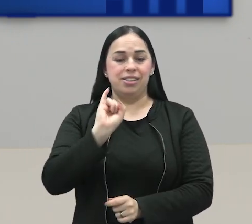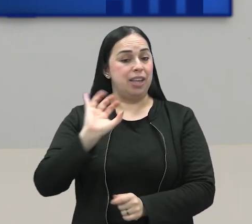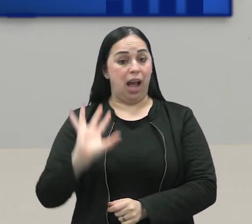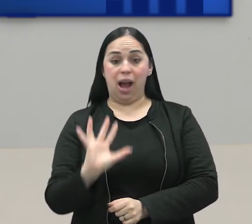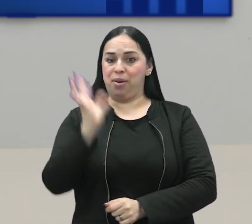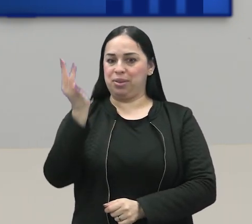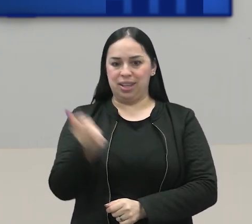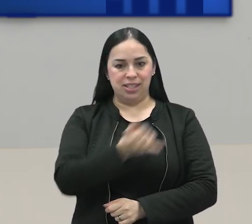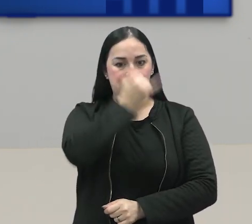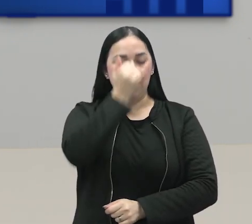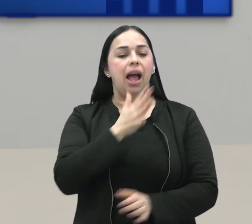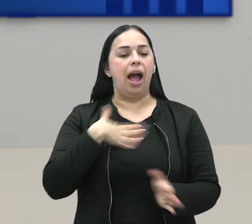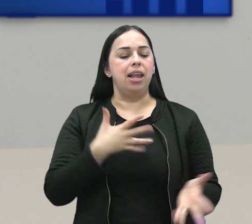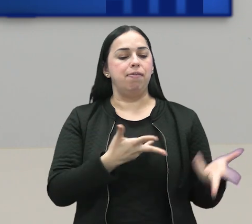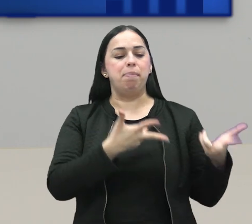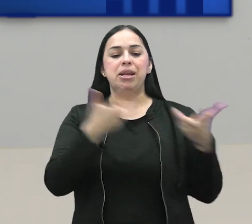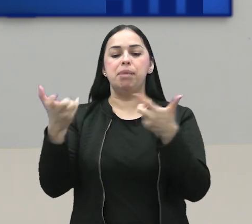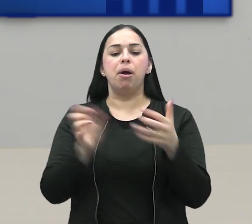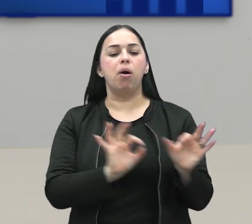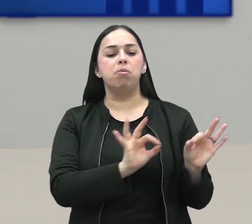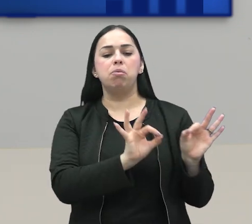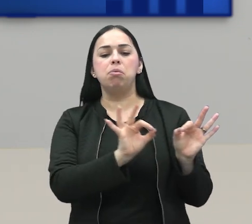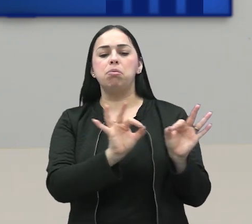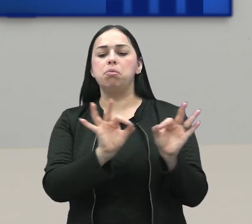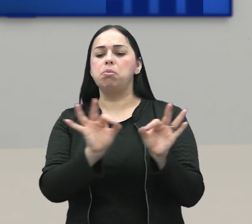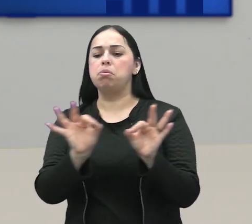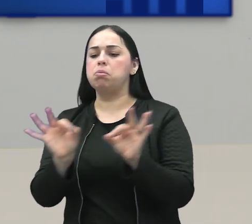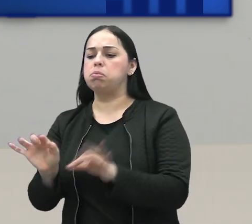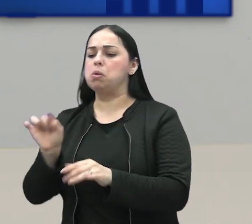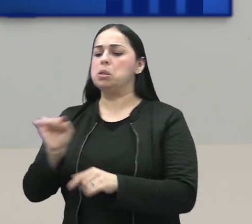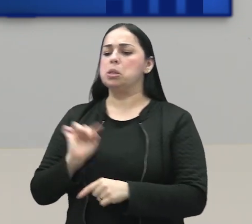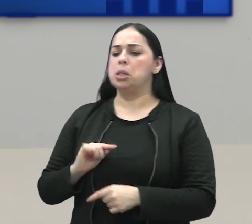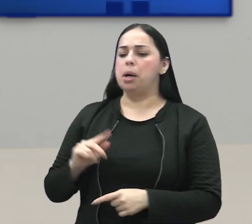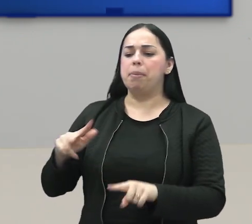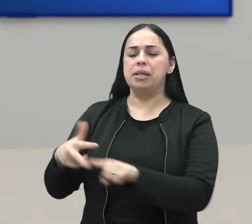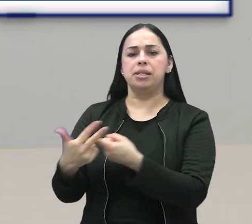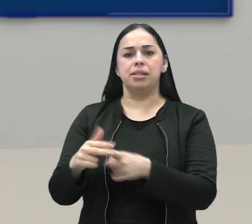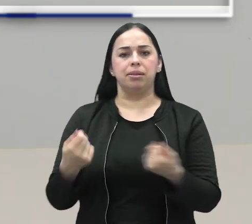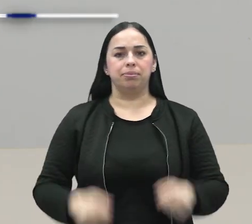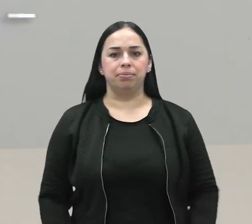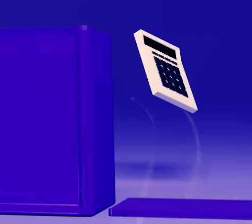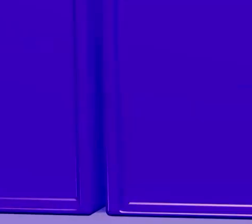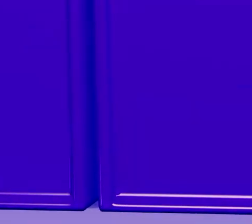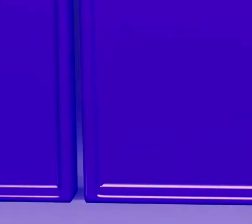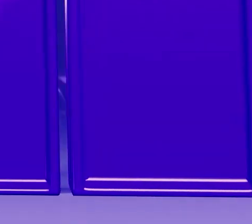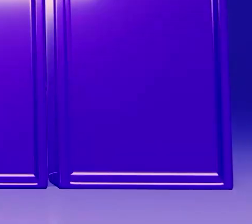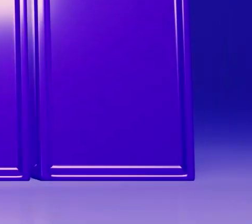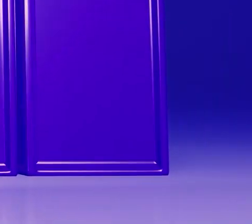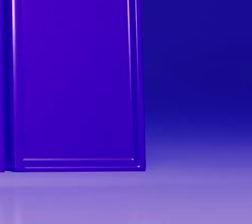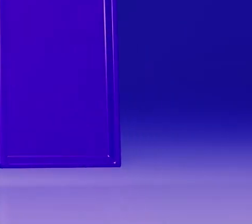estar enxergando, vai estar visível para ele aonde são necessários os ajustes.